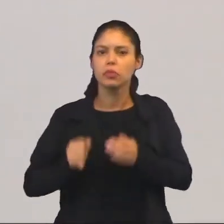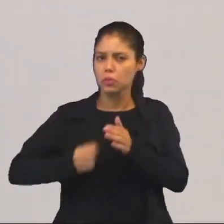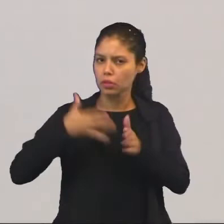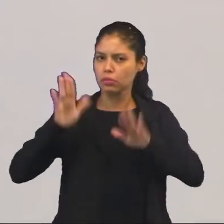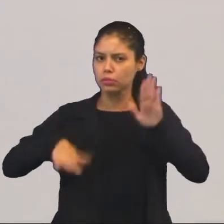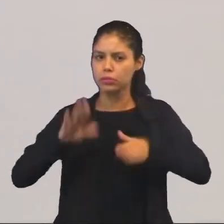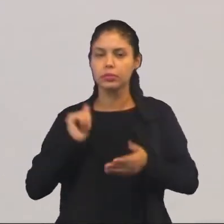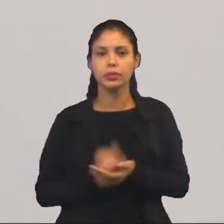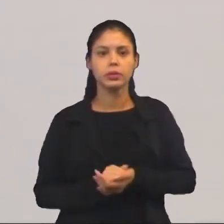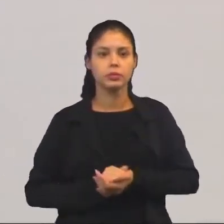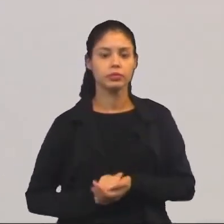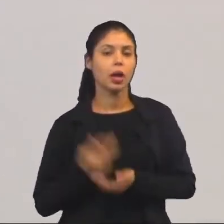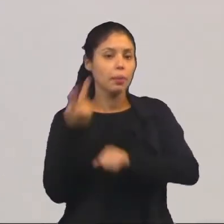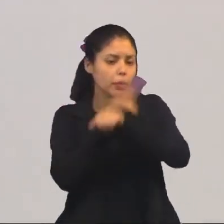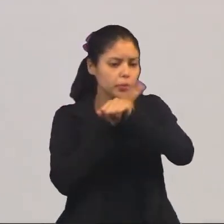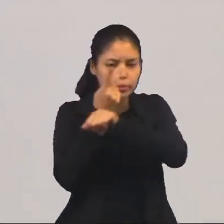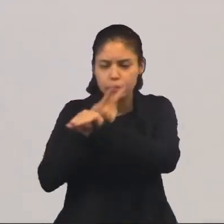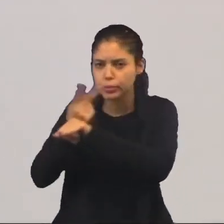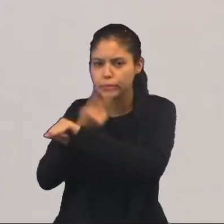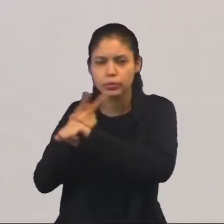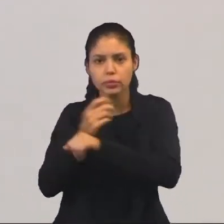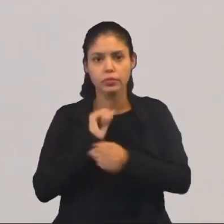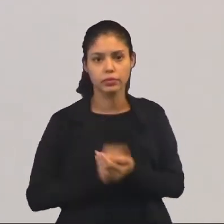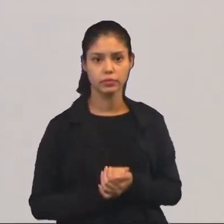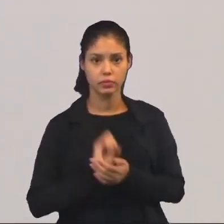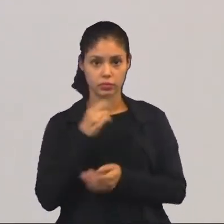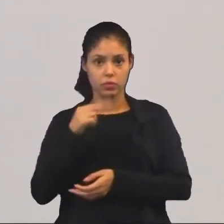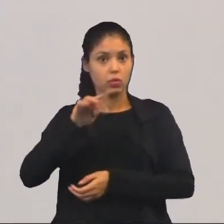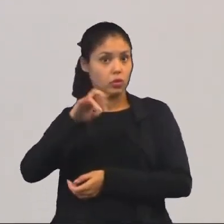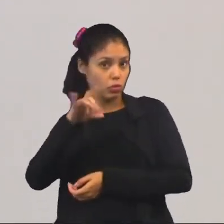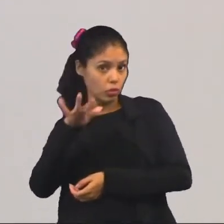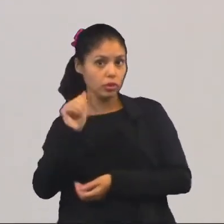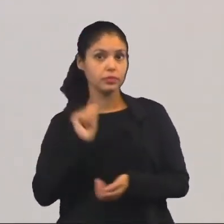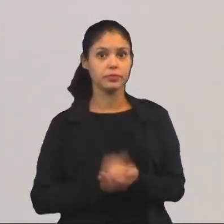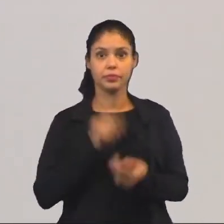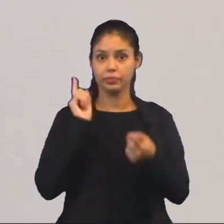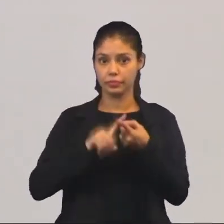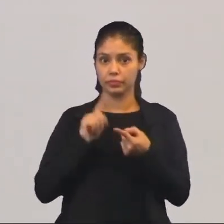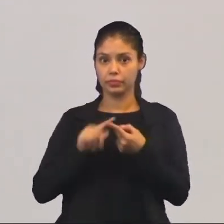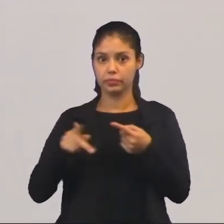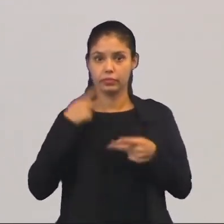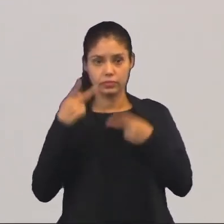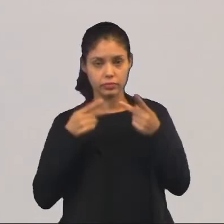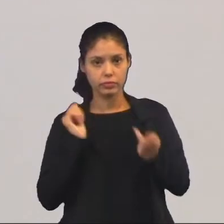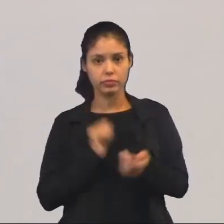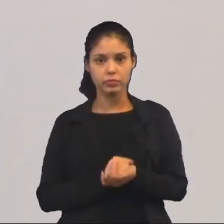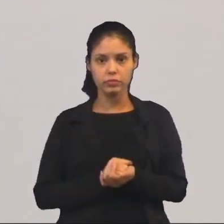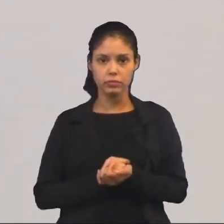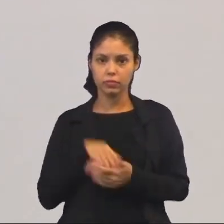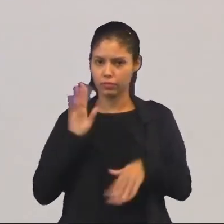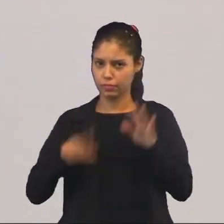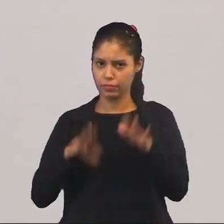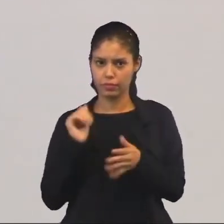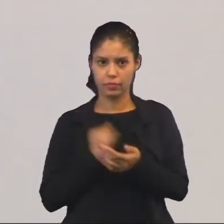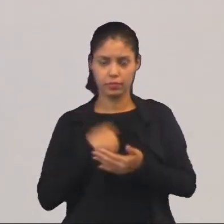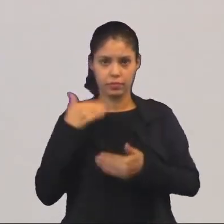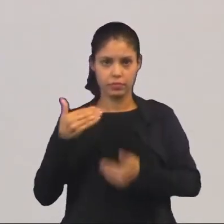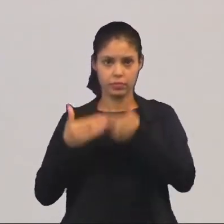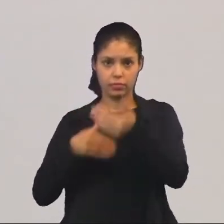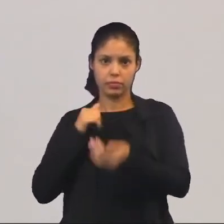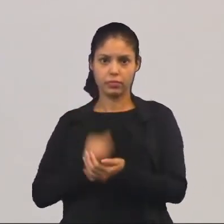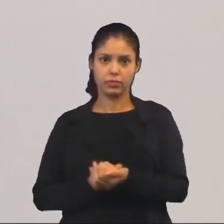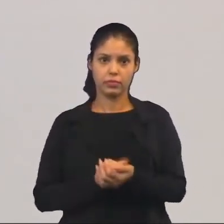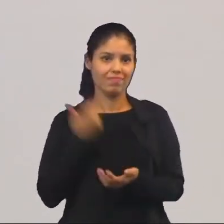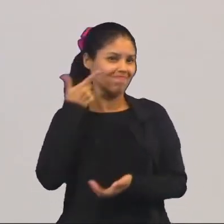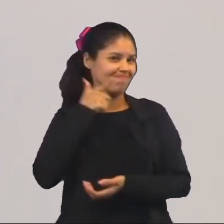vezes as pessoas procuram, né, os nutrólogos ou os nutricionistas, porque falam, né, a fala às vezes percorre em